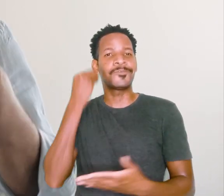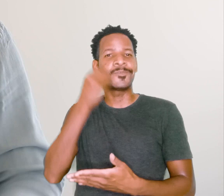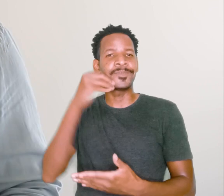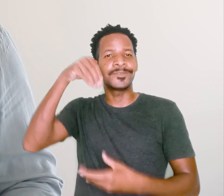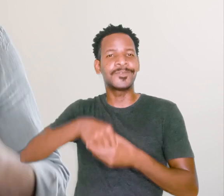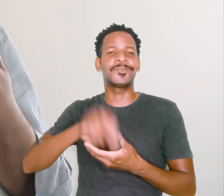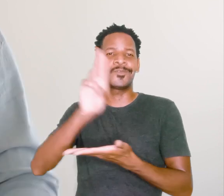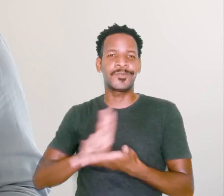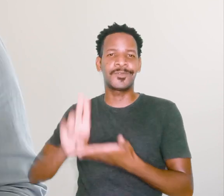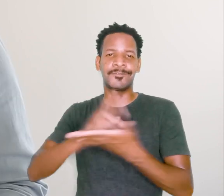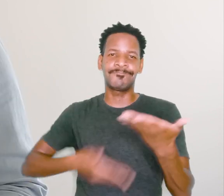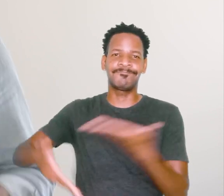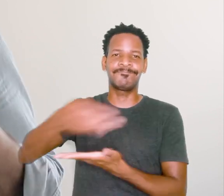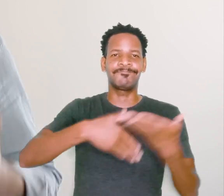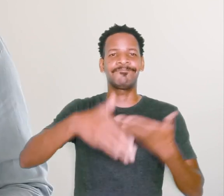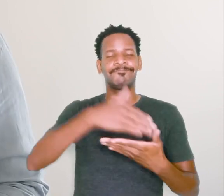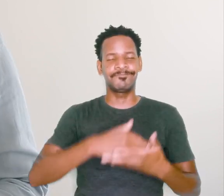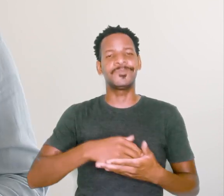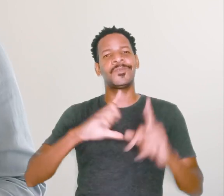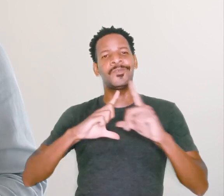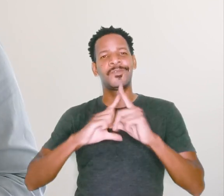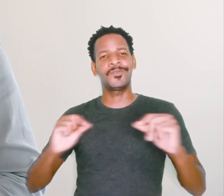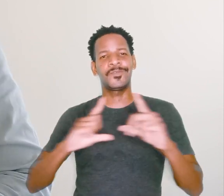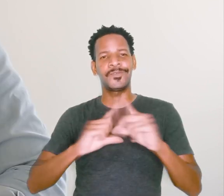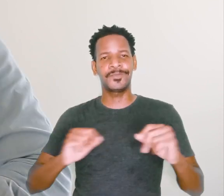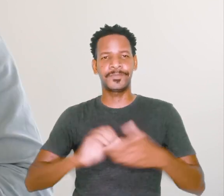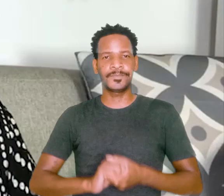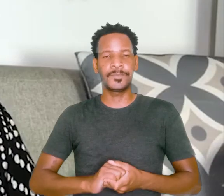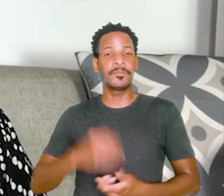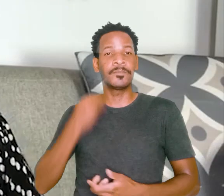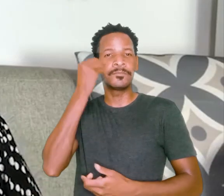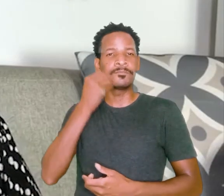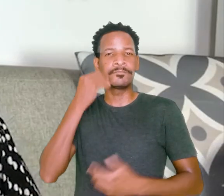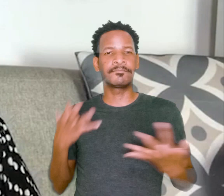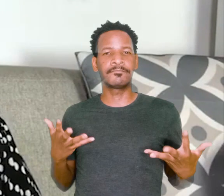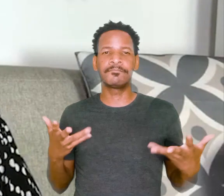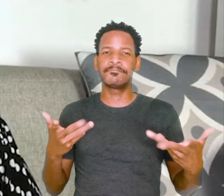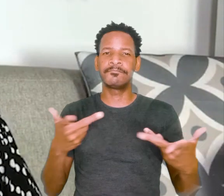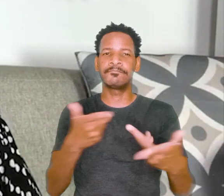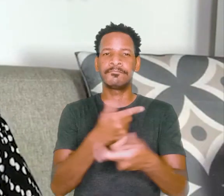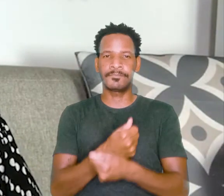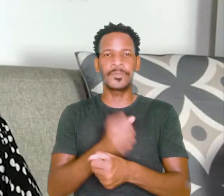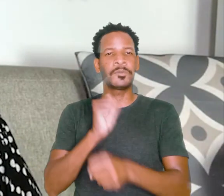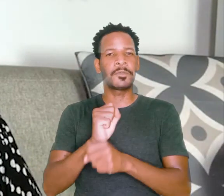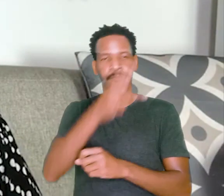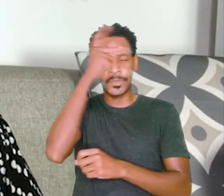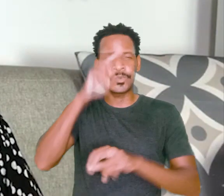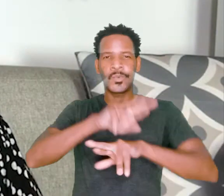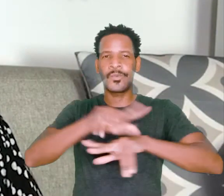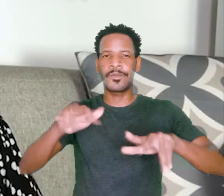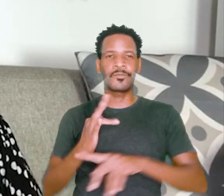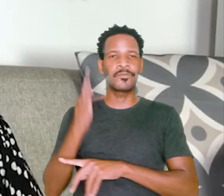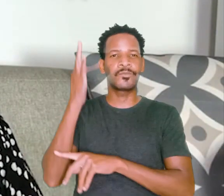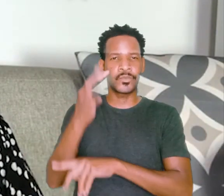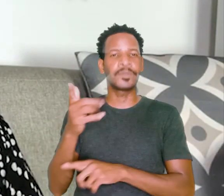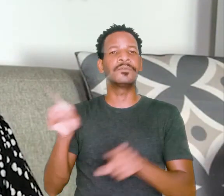minha experiência e essa vivência dentro da Universidade Federal de Juiz de Fora. Foi uma experiência maravilhosa que eu espero que muita